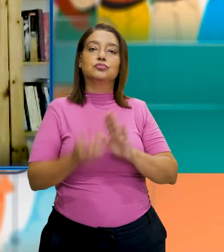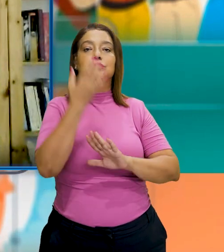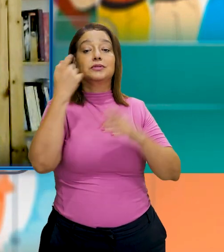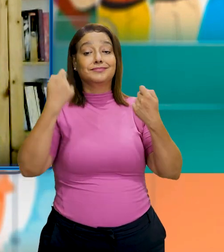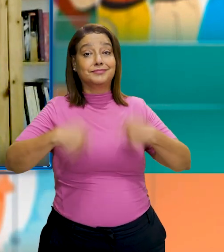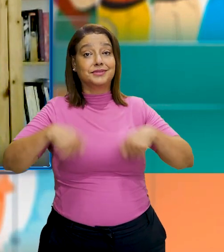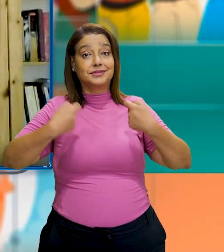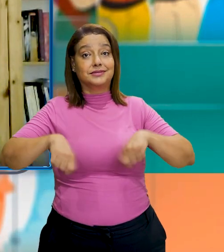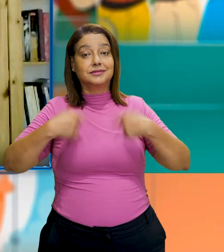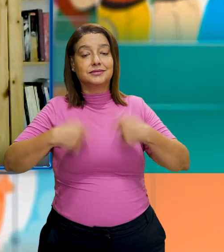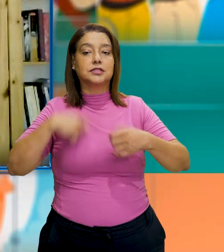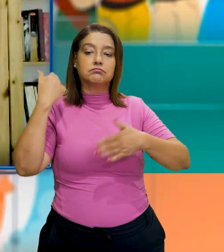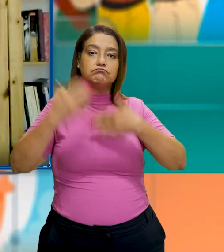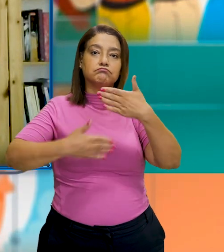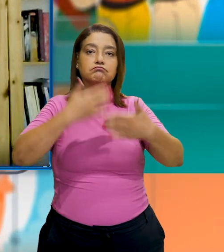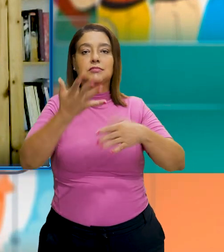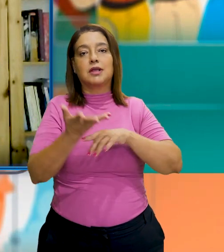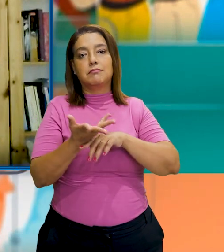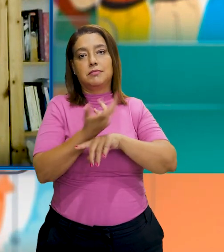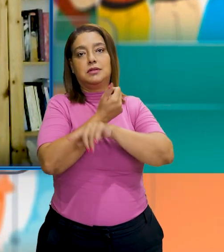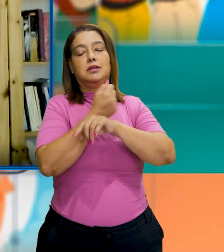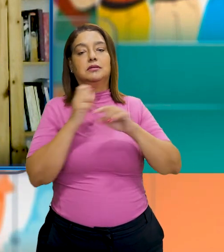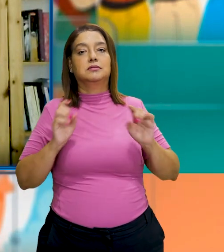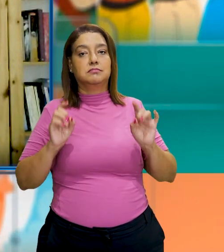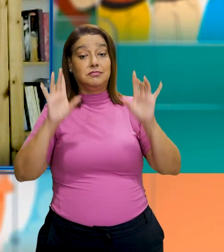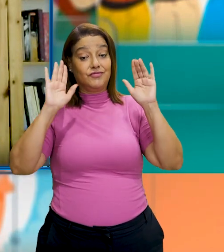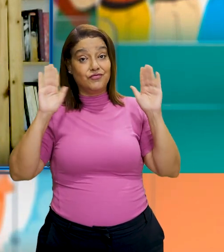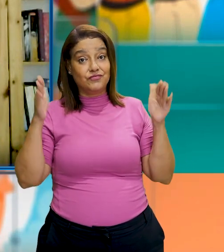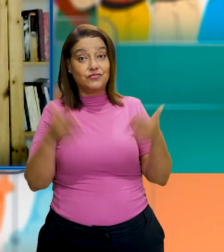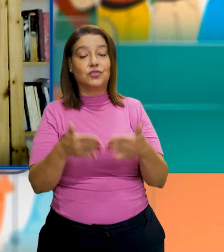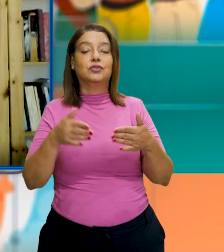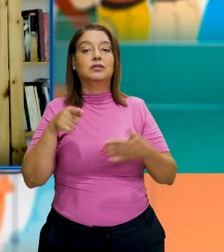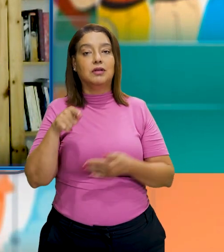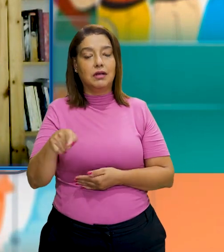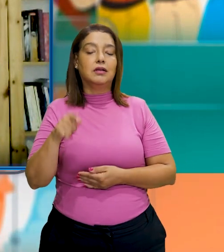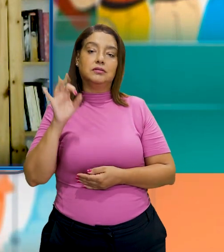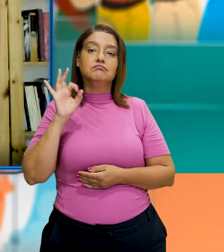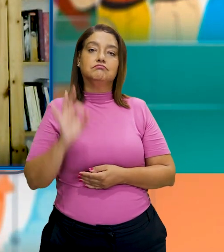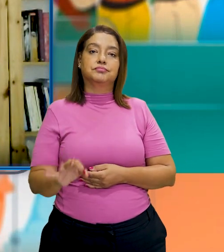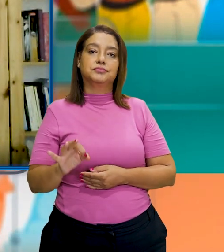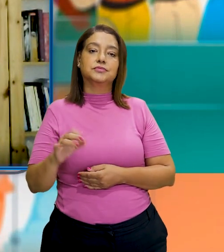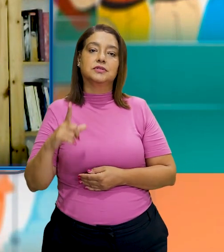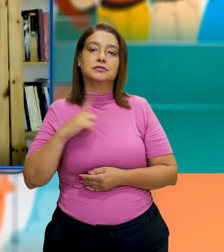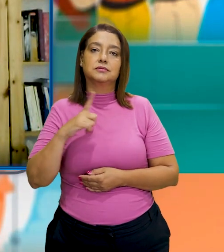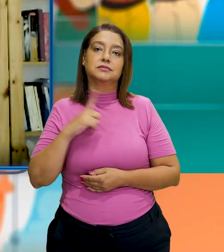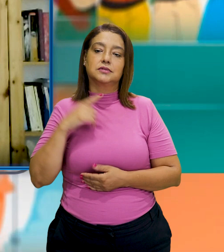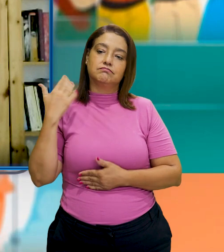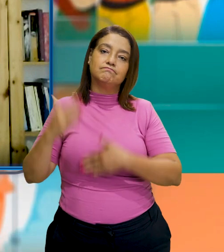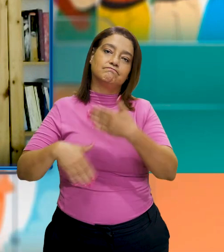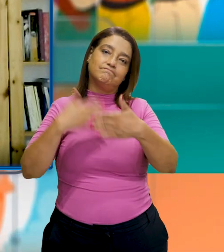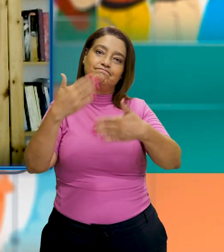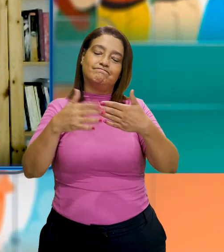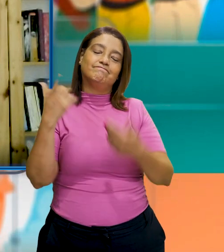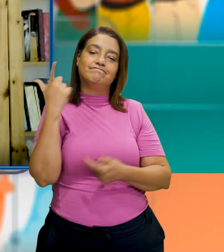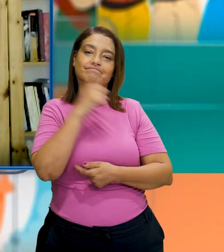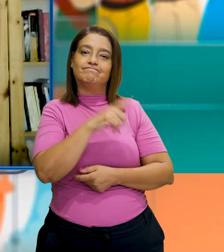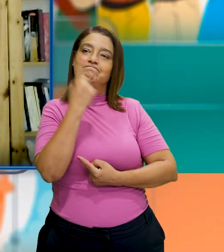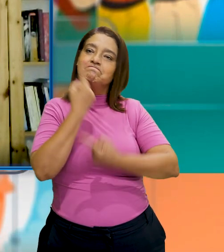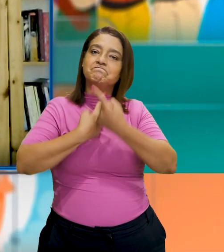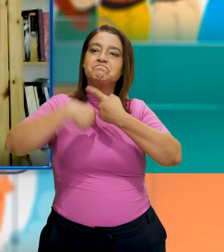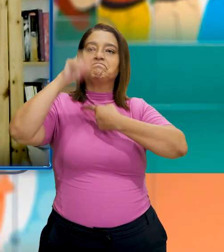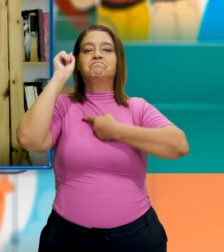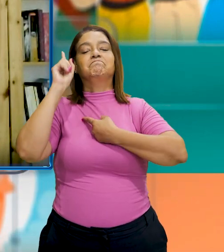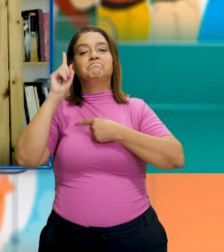surge a necessidade de desenvolver algumas habilidades muito específicas. E isso, com certeza, gera o desenvolvimento, que